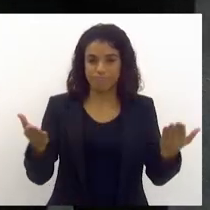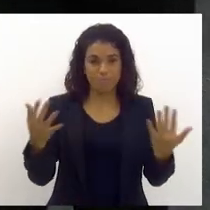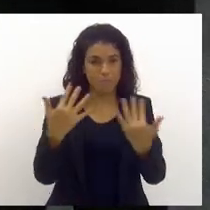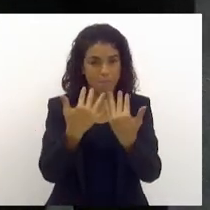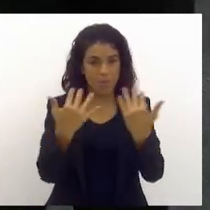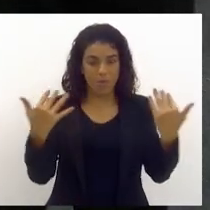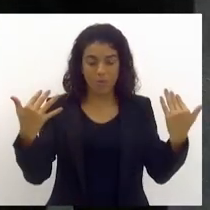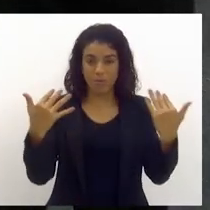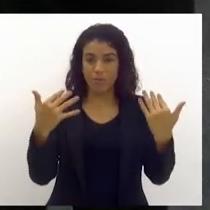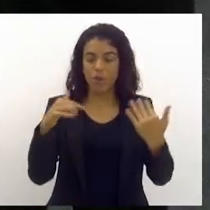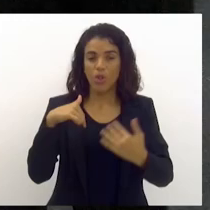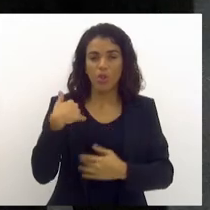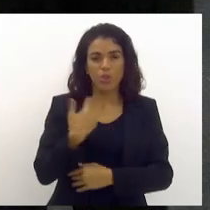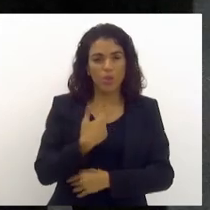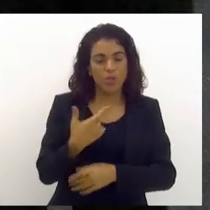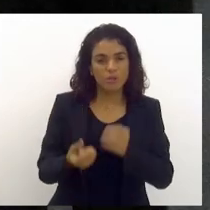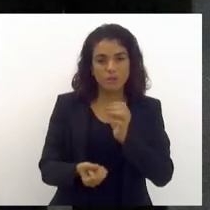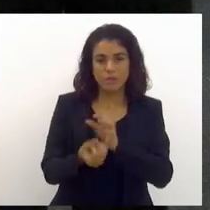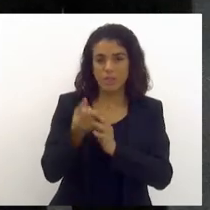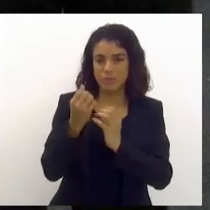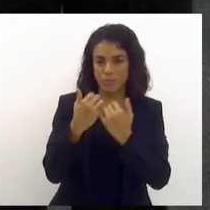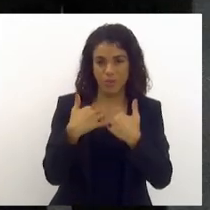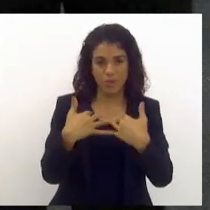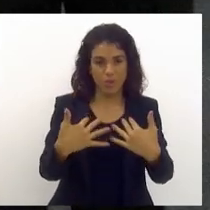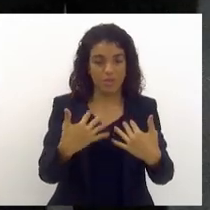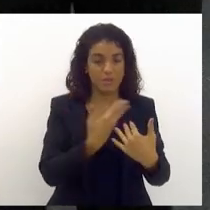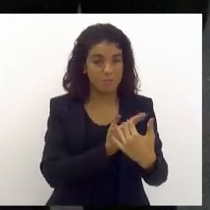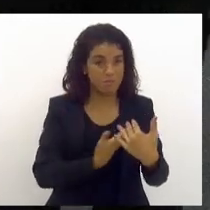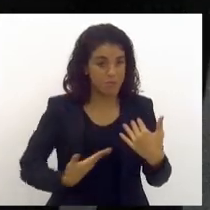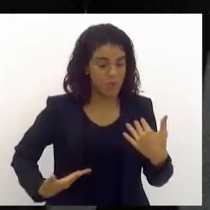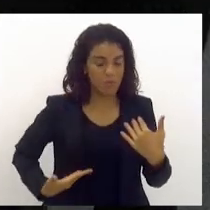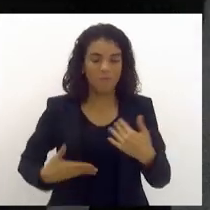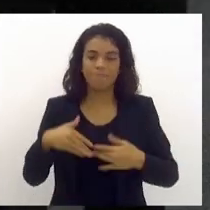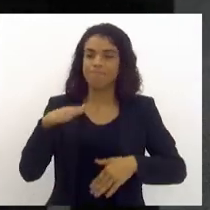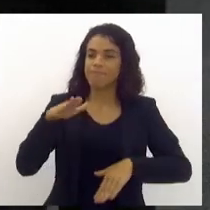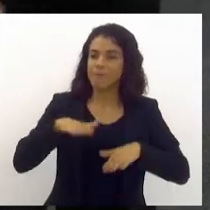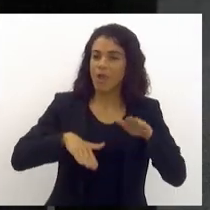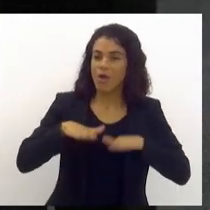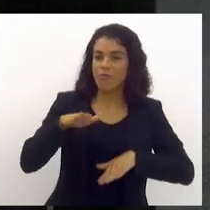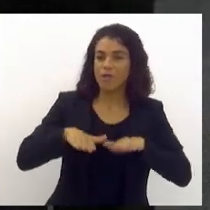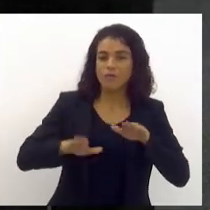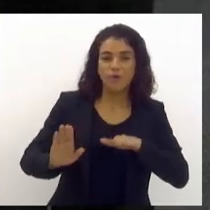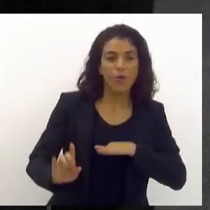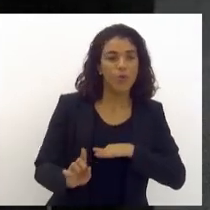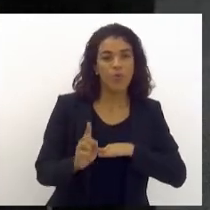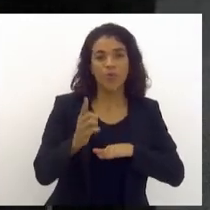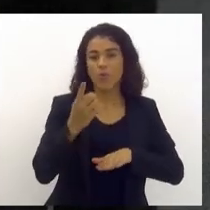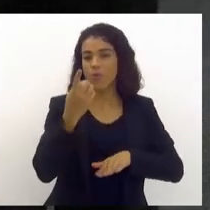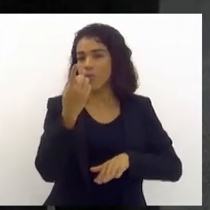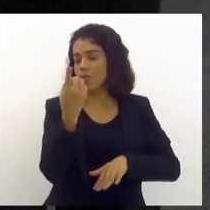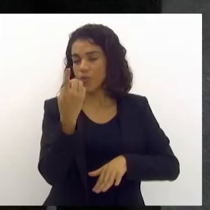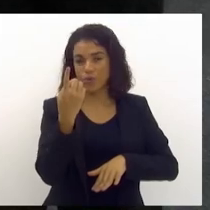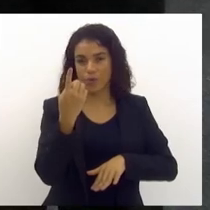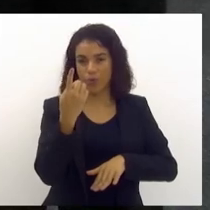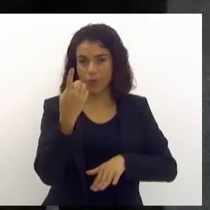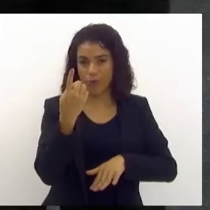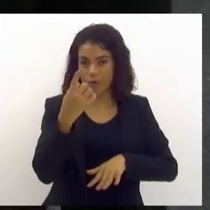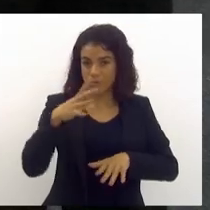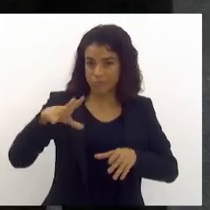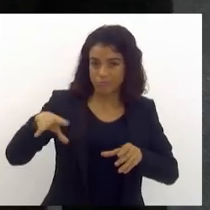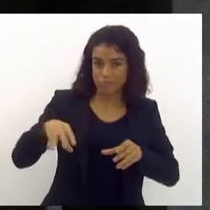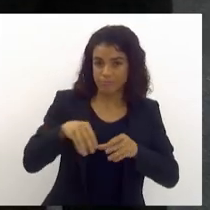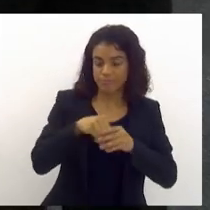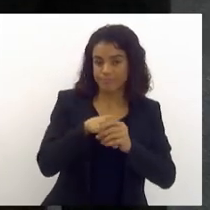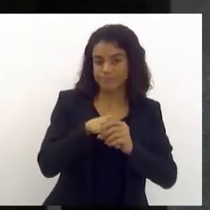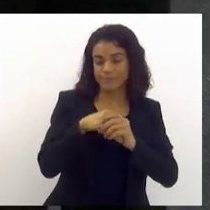Excelência. Nós fizemos uma audiência pública, foi talvez o único segmento incluído nessa mensagem